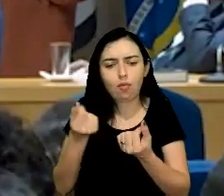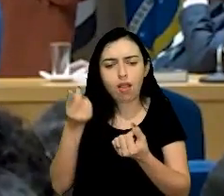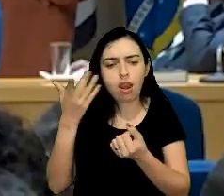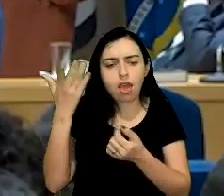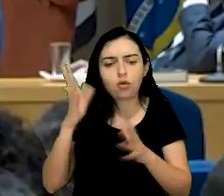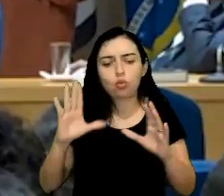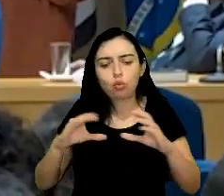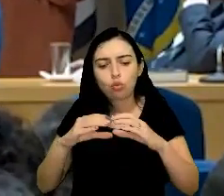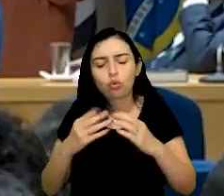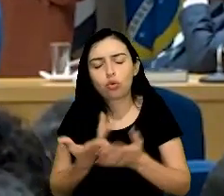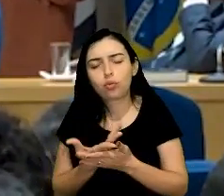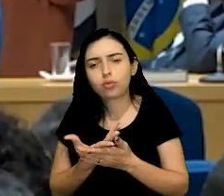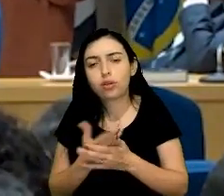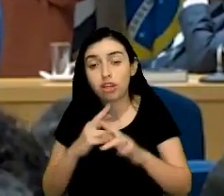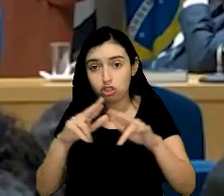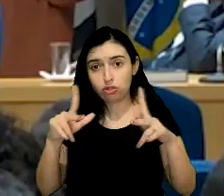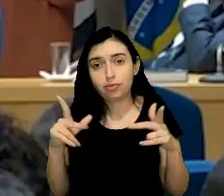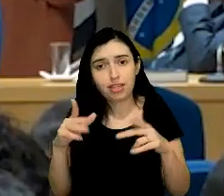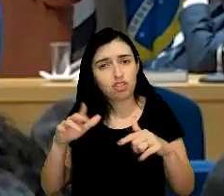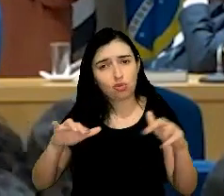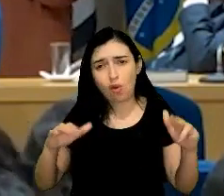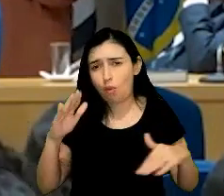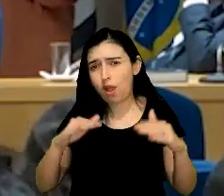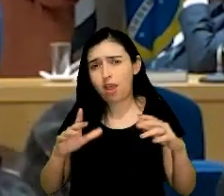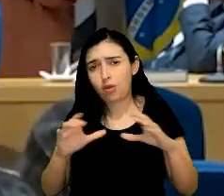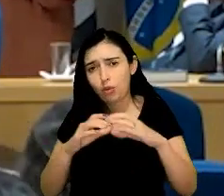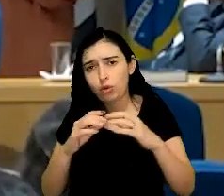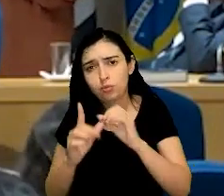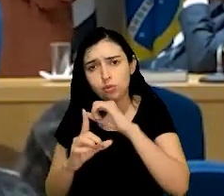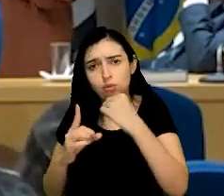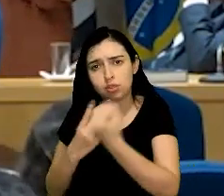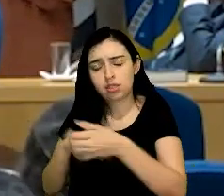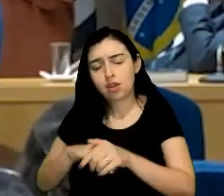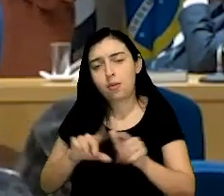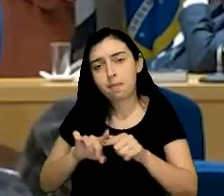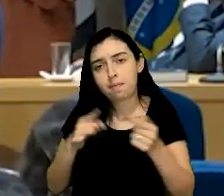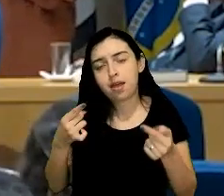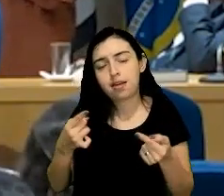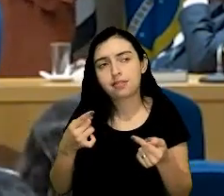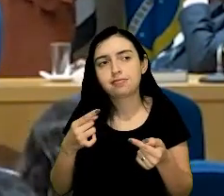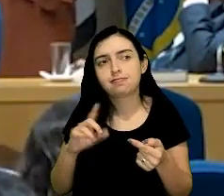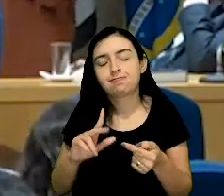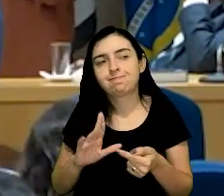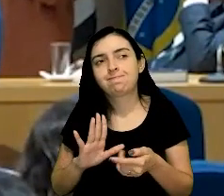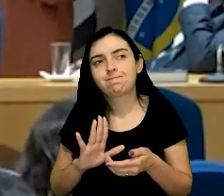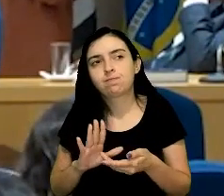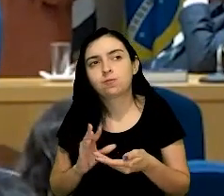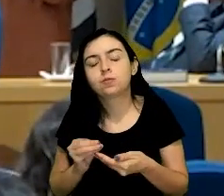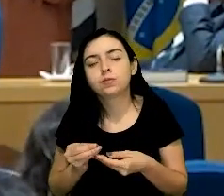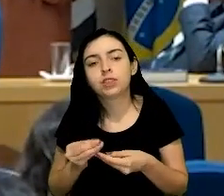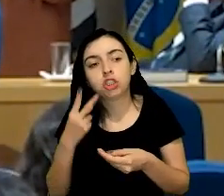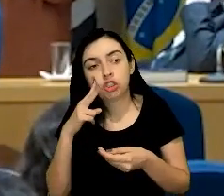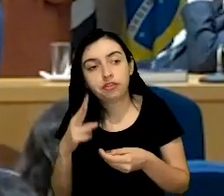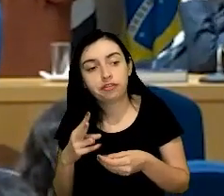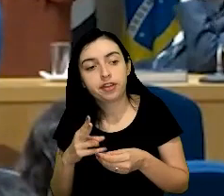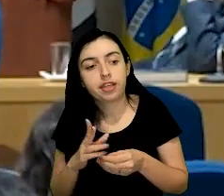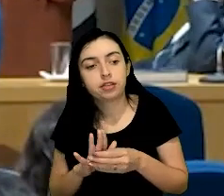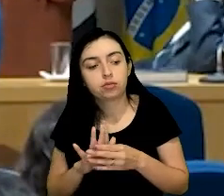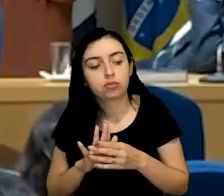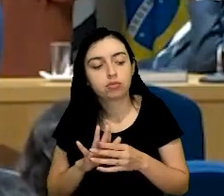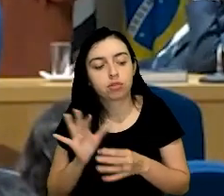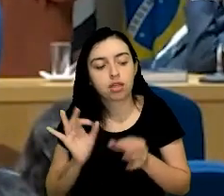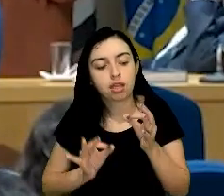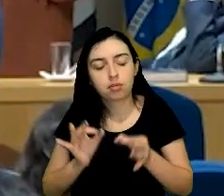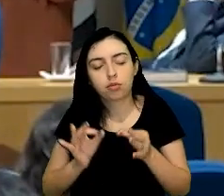muito diferente de qualquer outro grupo social, mas mesmo assim, quando nós vamos ver a República Democrática do Congo, os que